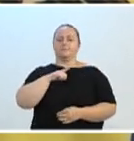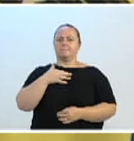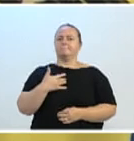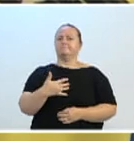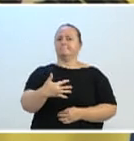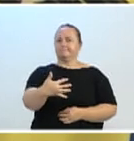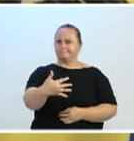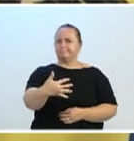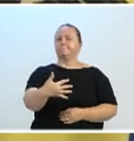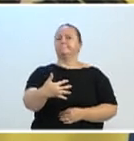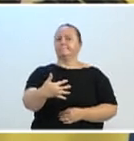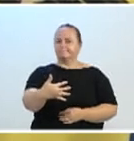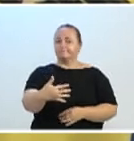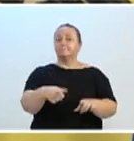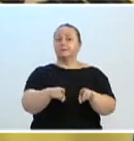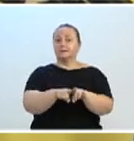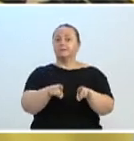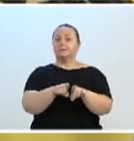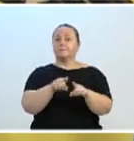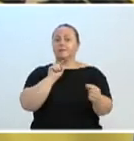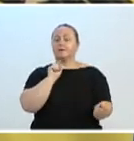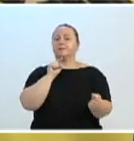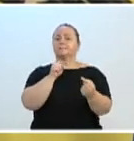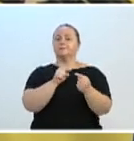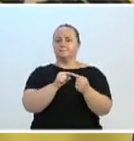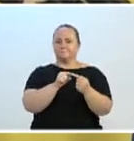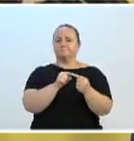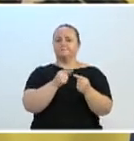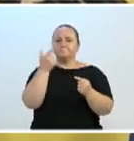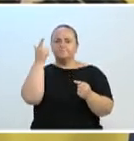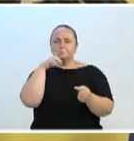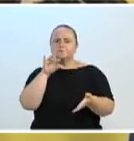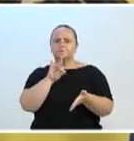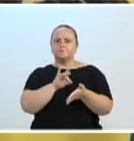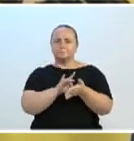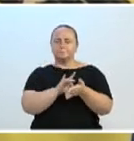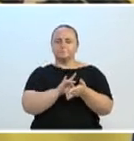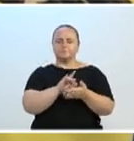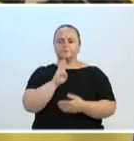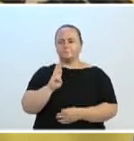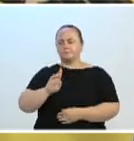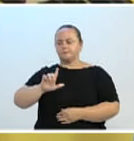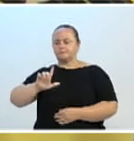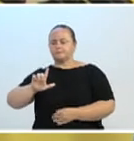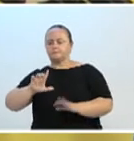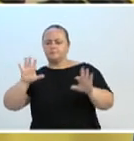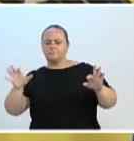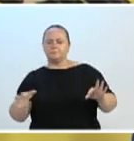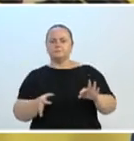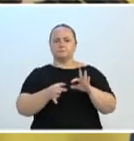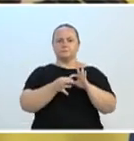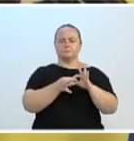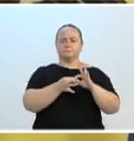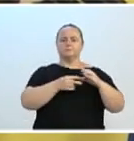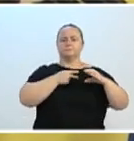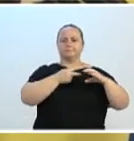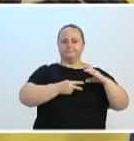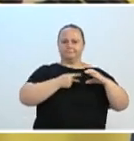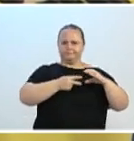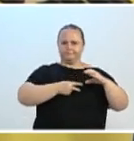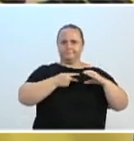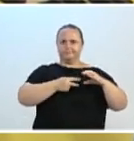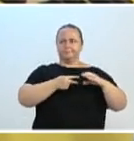e uma grande missão, que será aproximar Blumenau do poder legislativo,